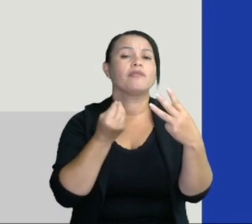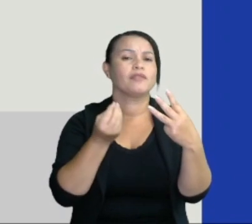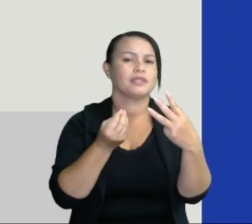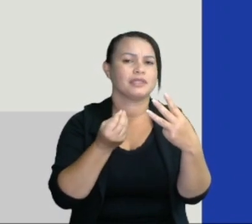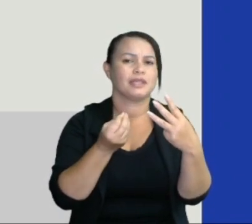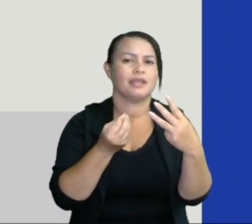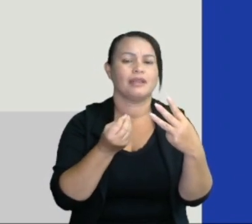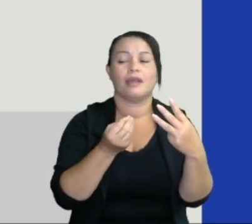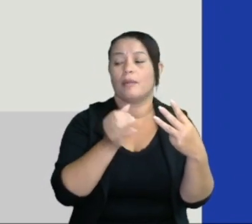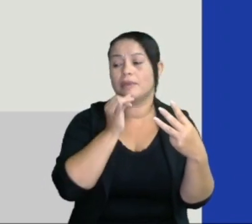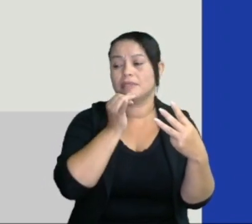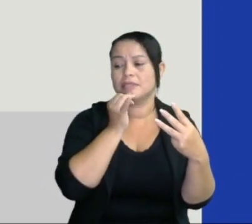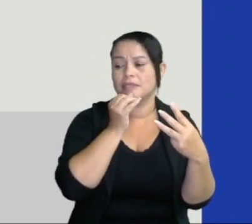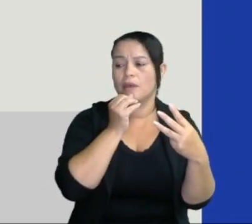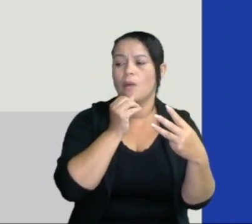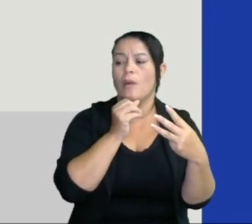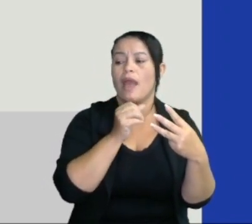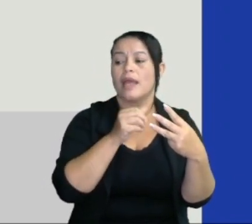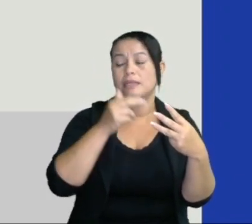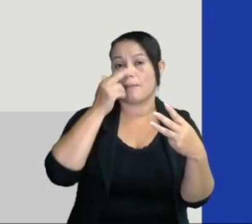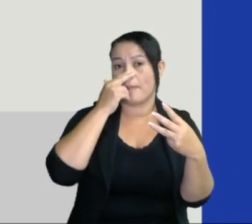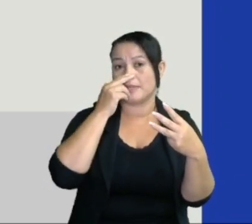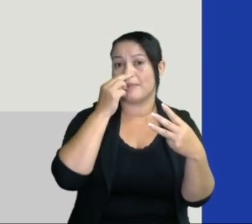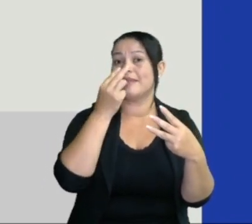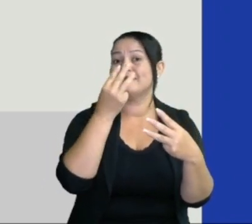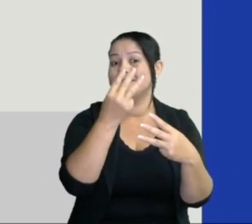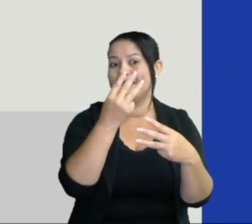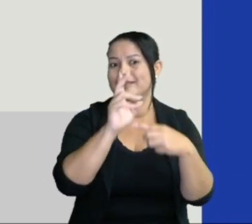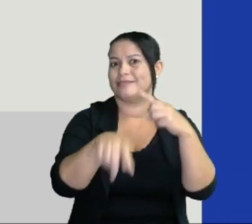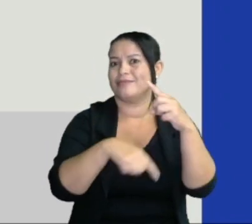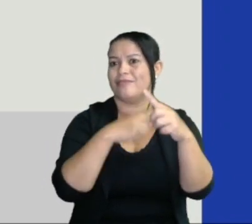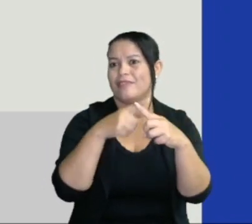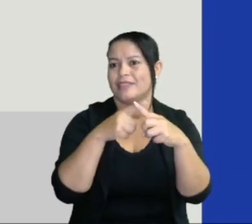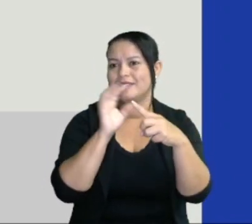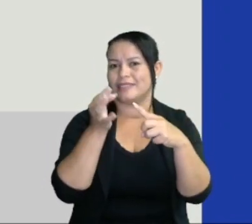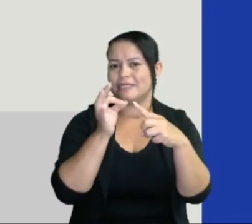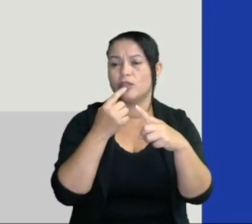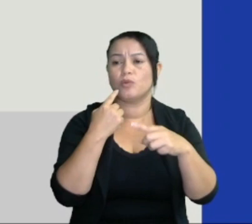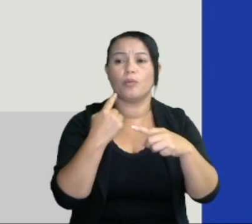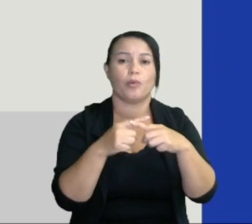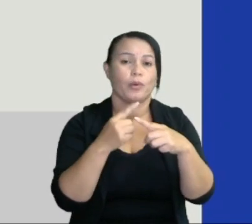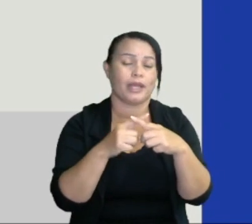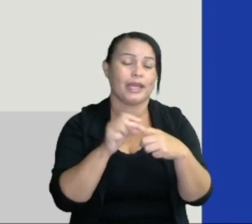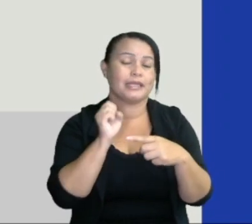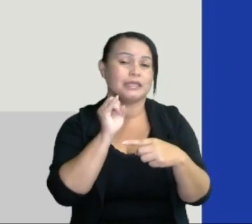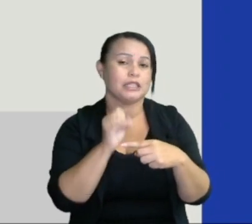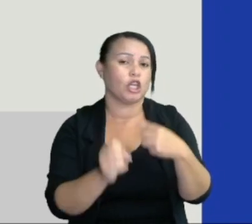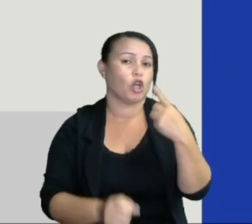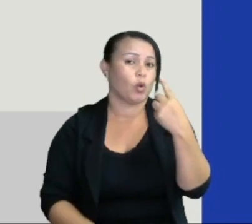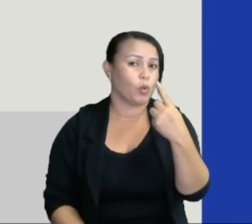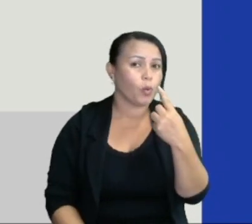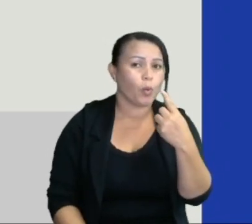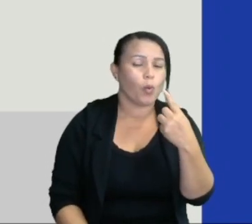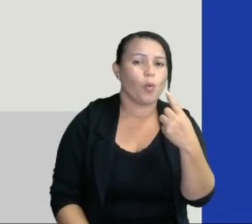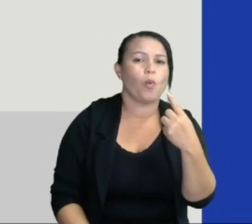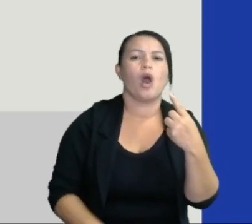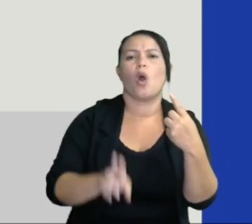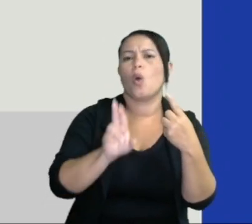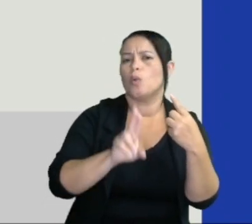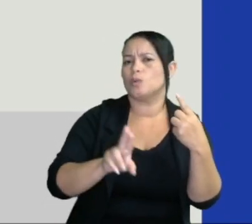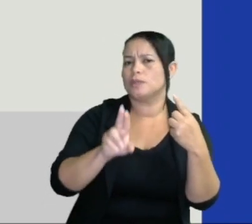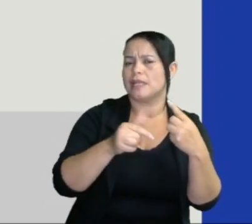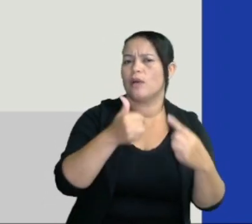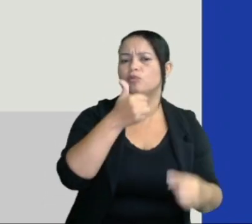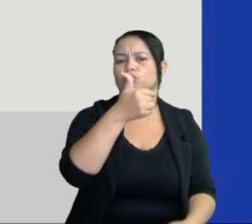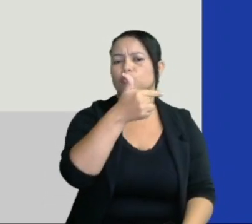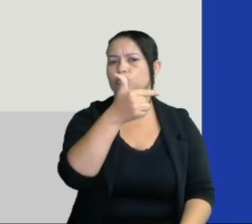vai colocar essa quantidade 3 vezes, certo? Porque se em uma receita a gente usa